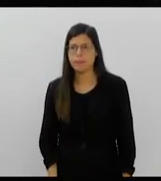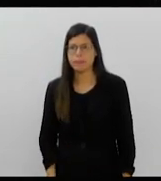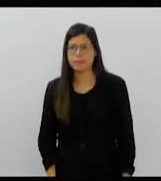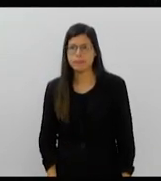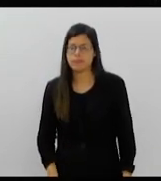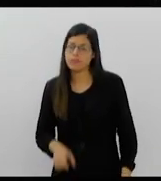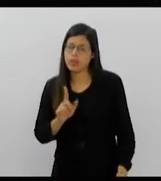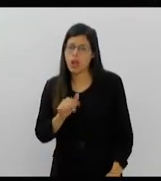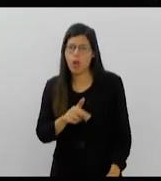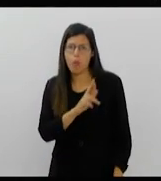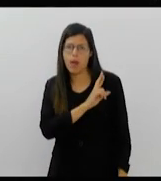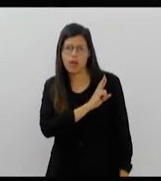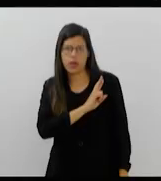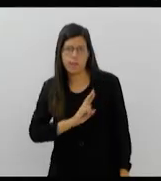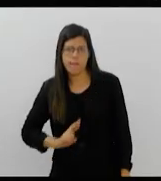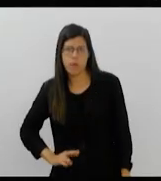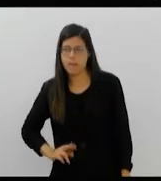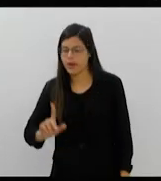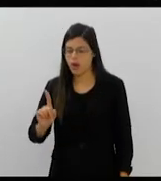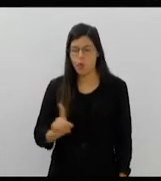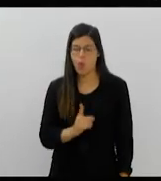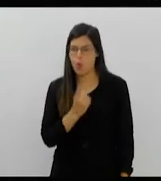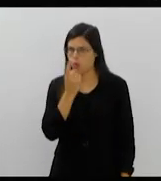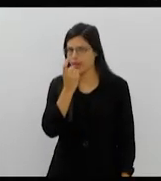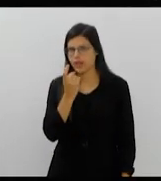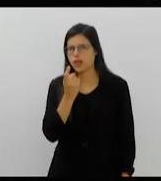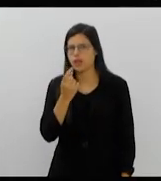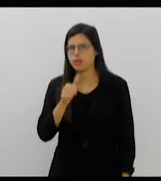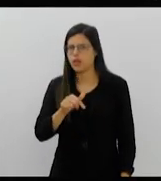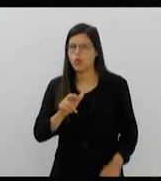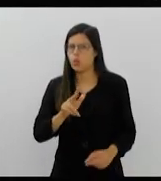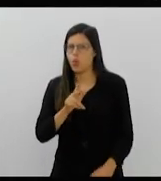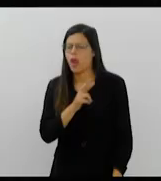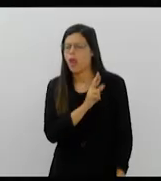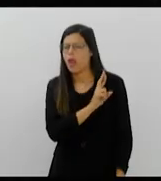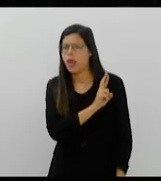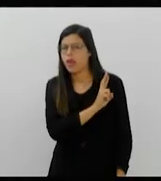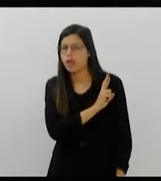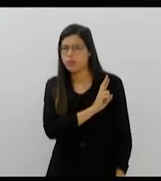da República Unitária, né, não de uma República